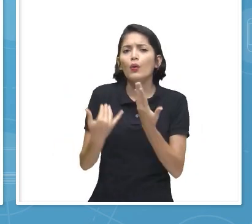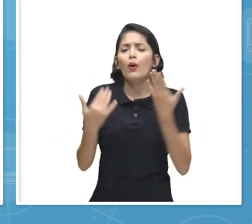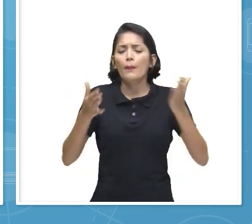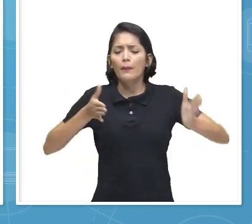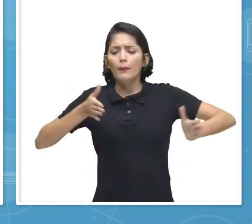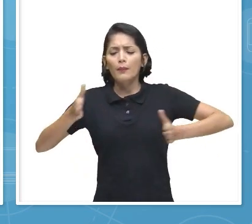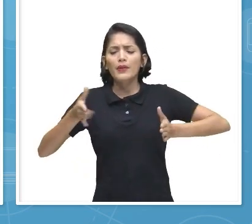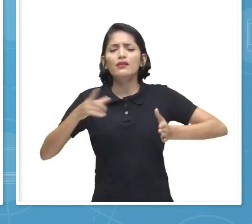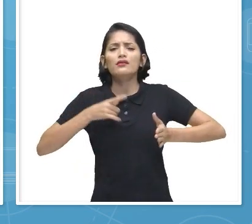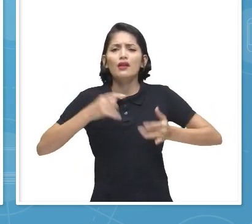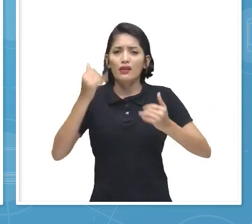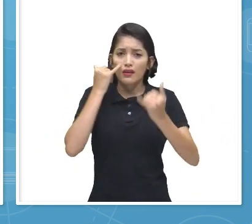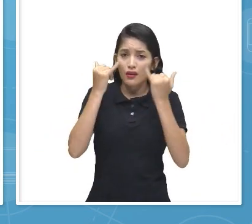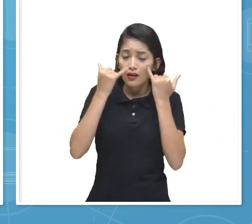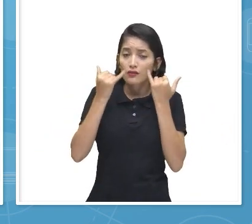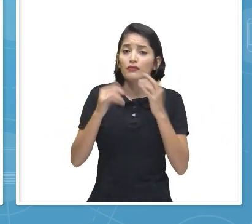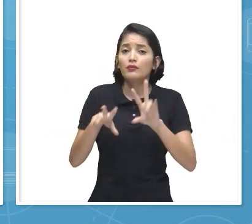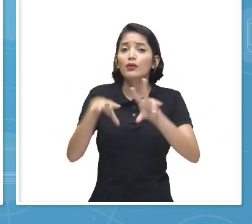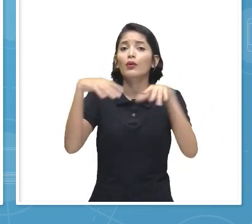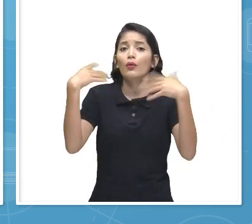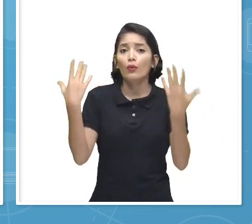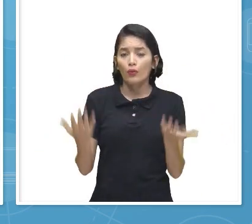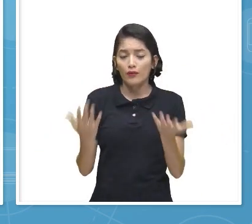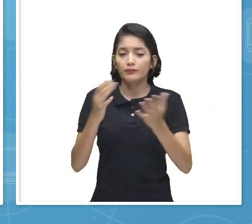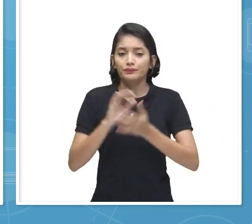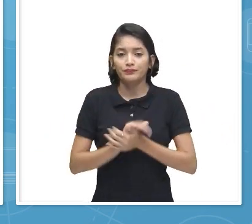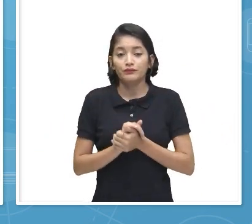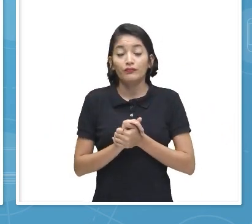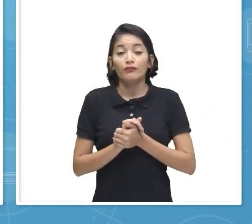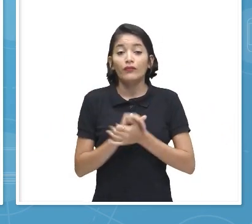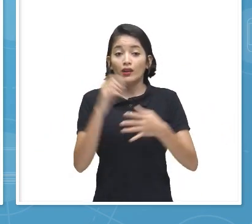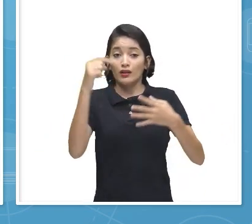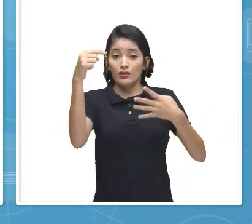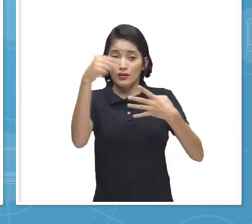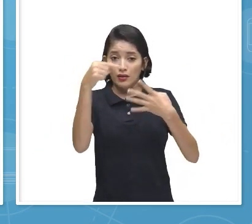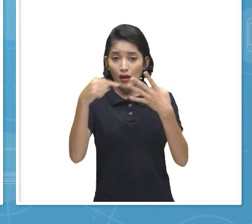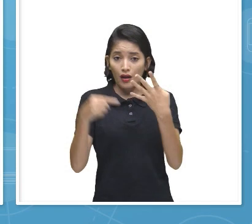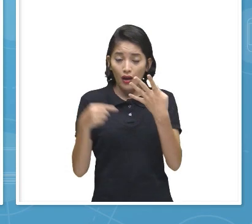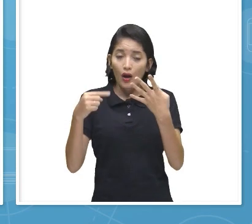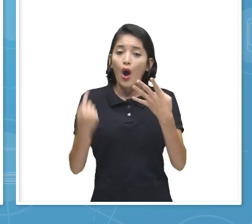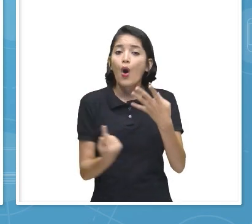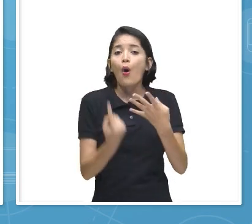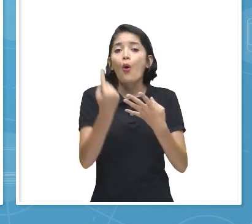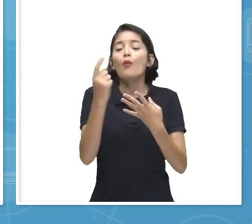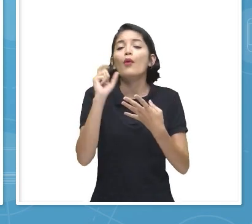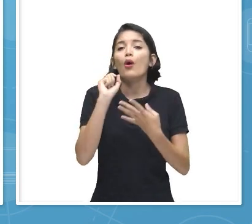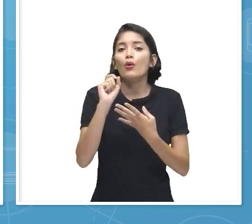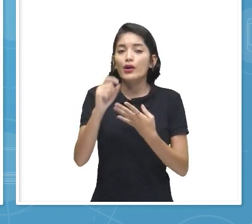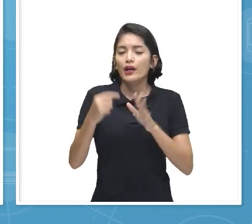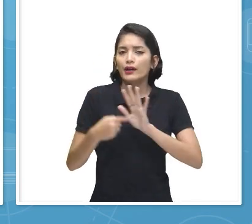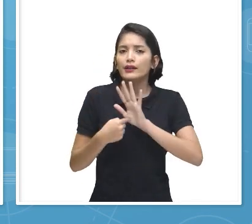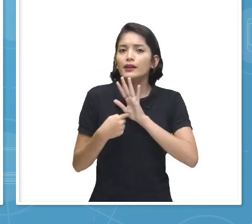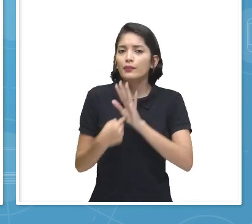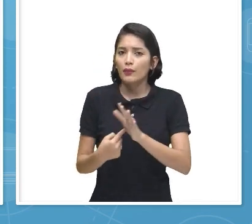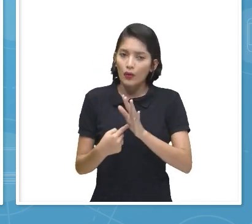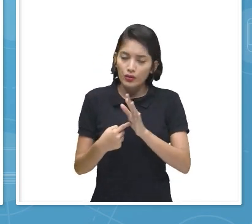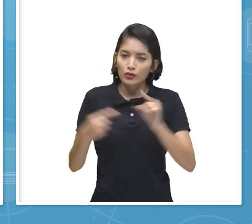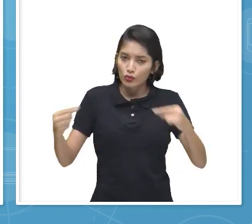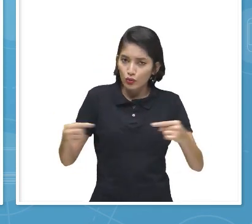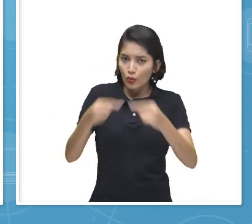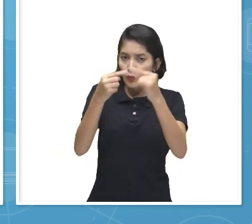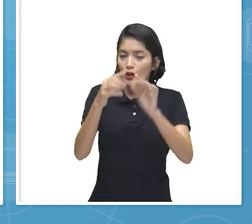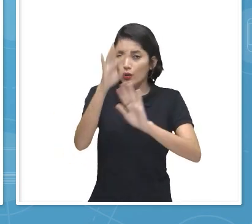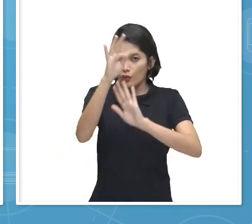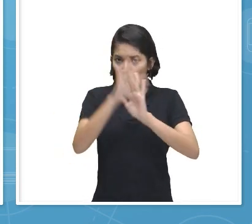capitalismo a informação acima se refere? Então, vocês vão indicar a alternativa que está se referindo ao texto